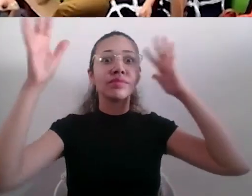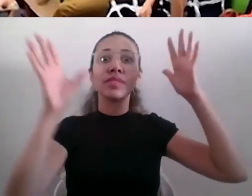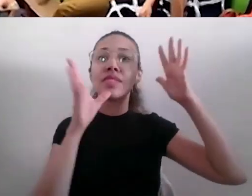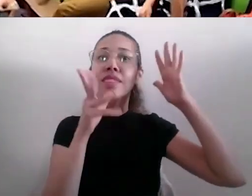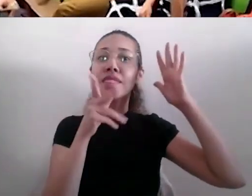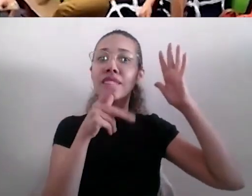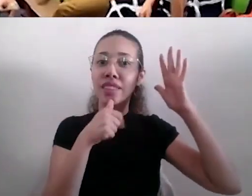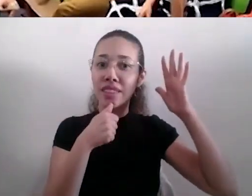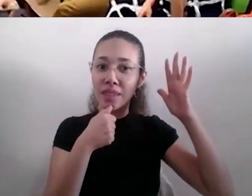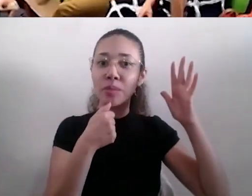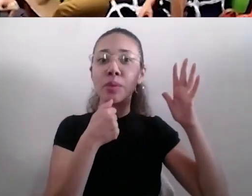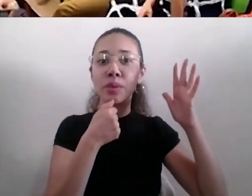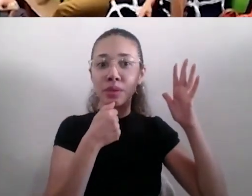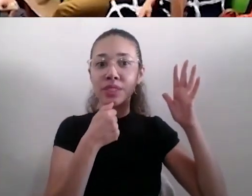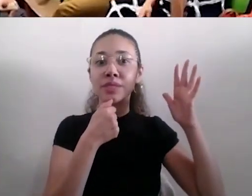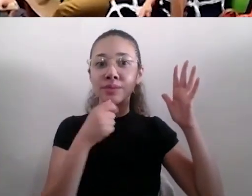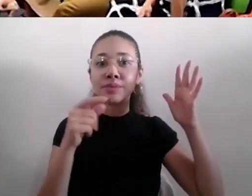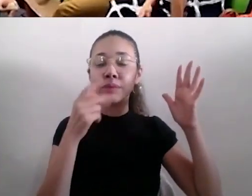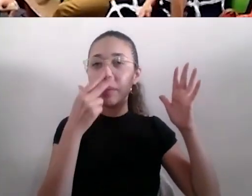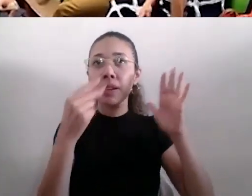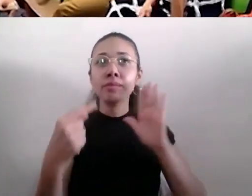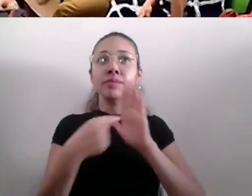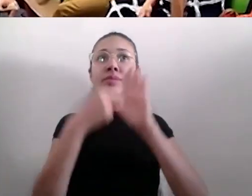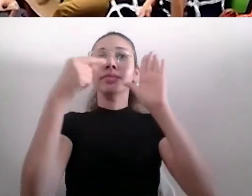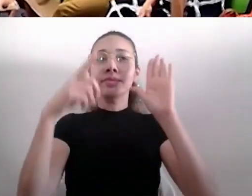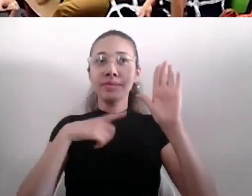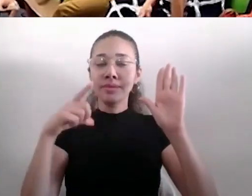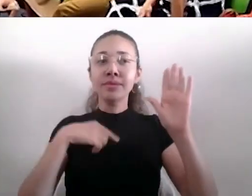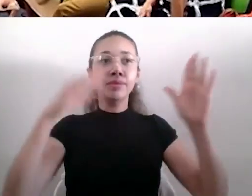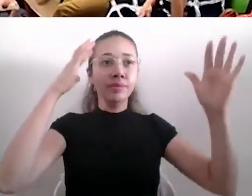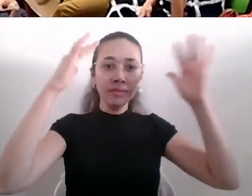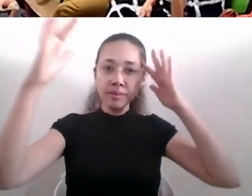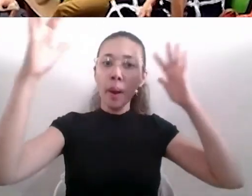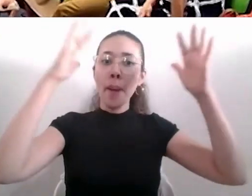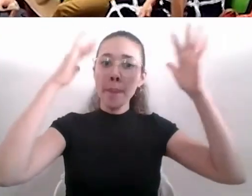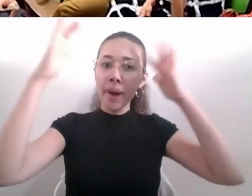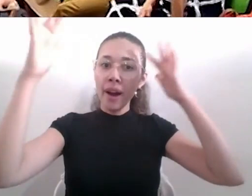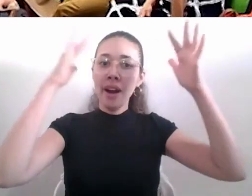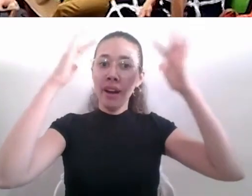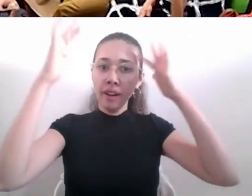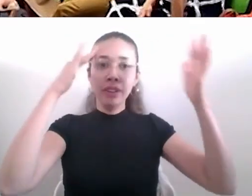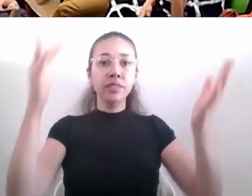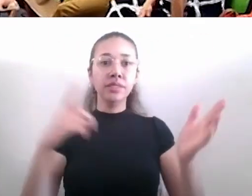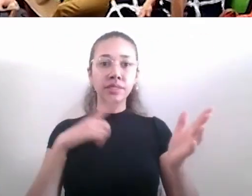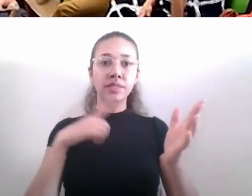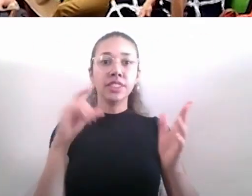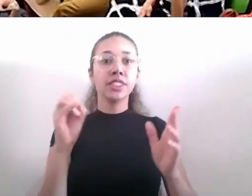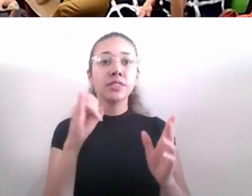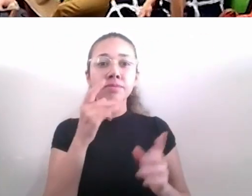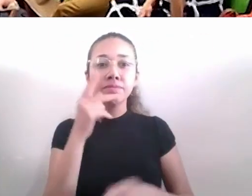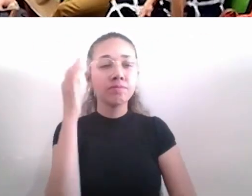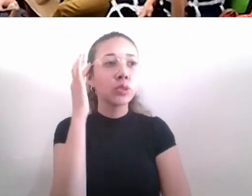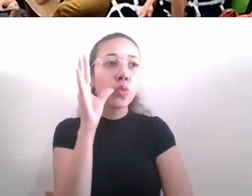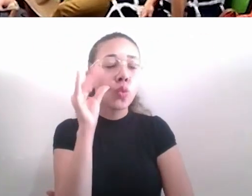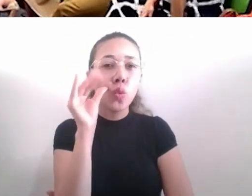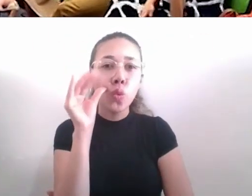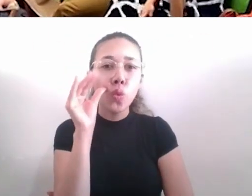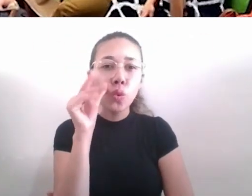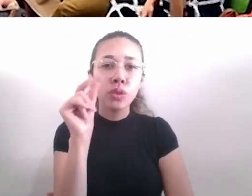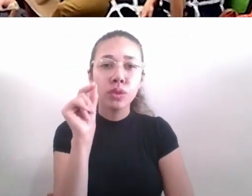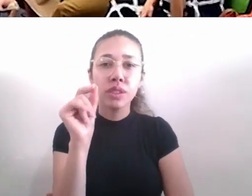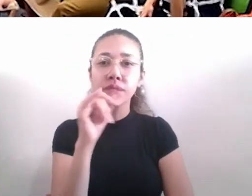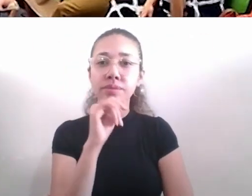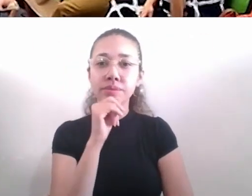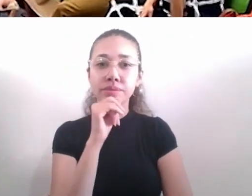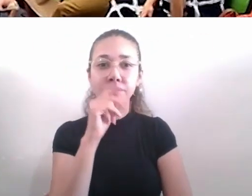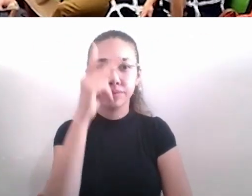no ponto. Então, ele me toca muito. E a minha curiosidade é se consegue tocar as pessoas